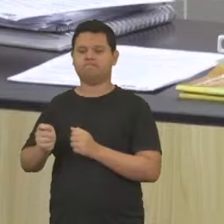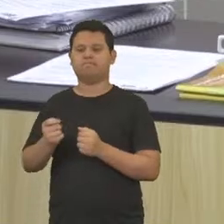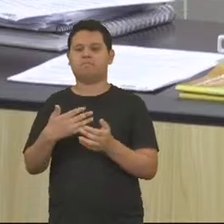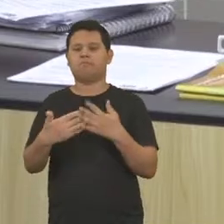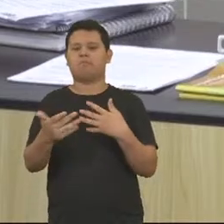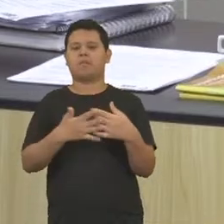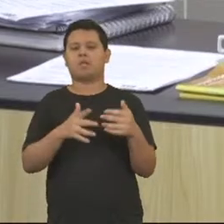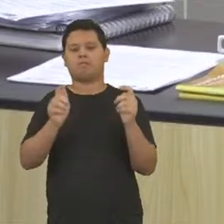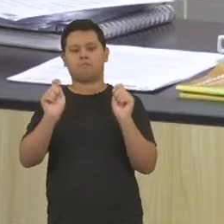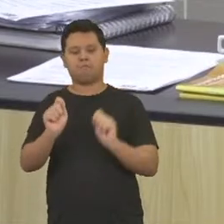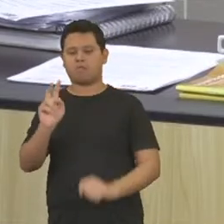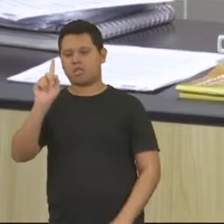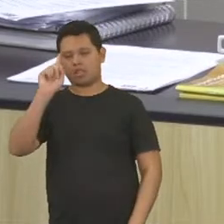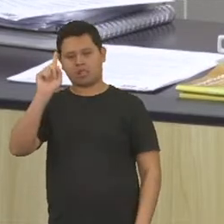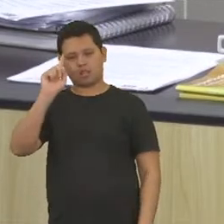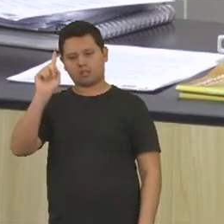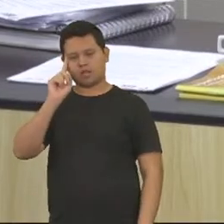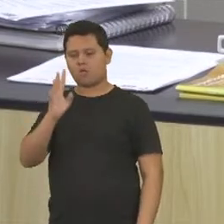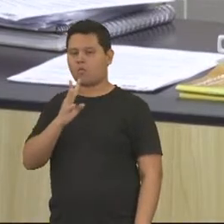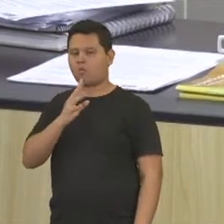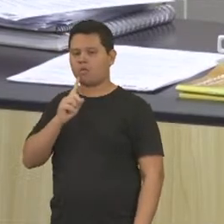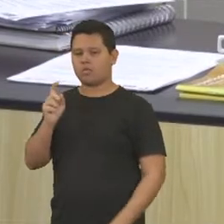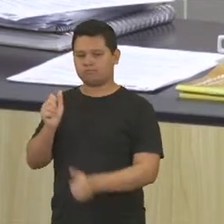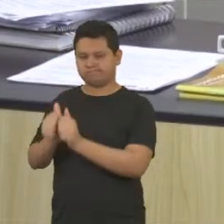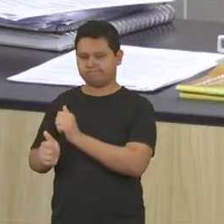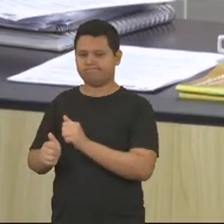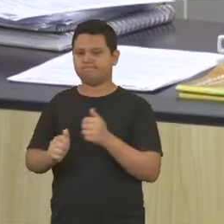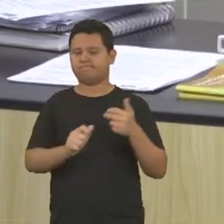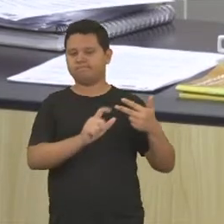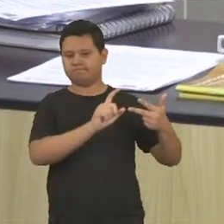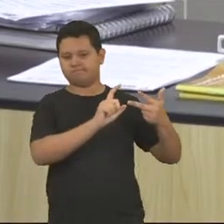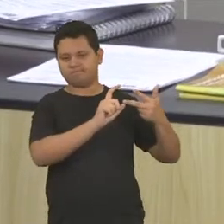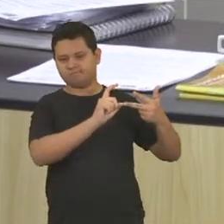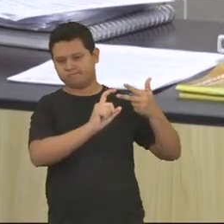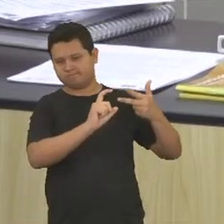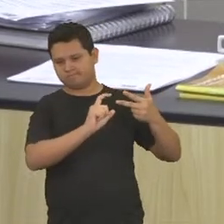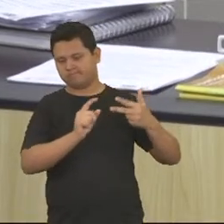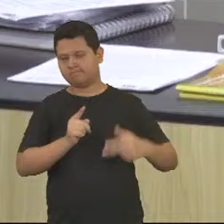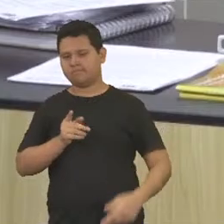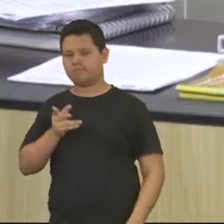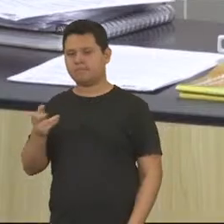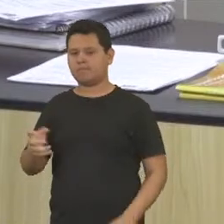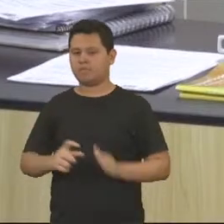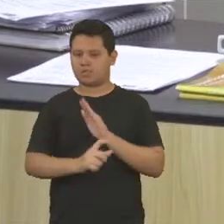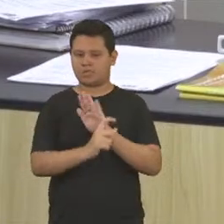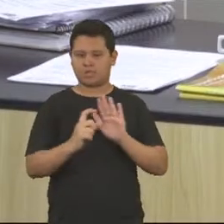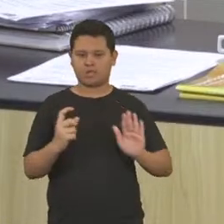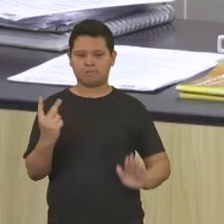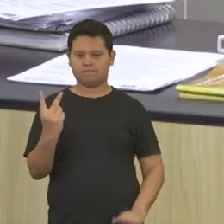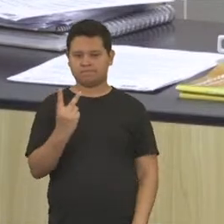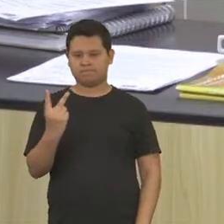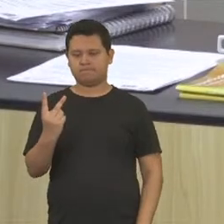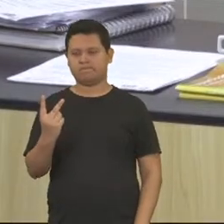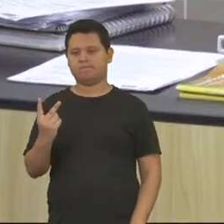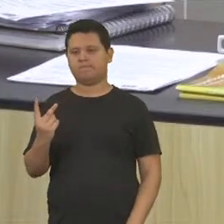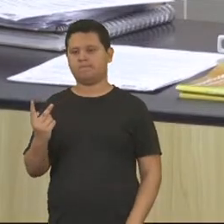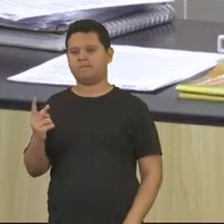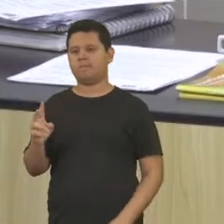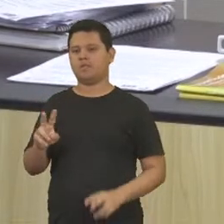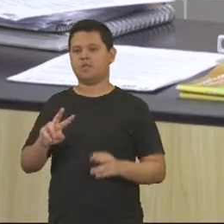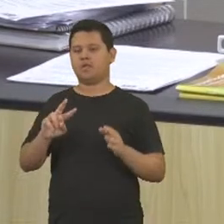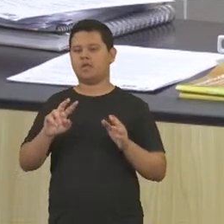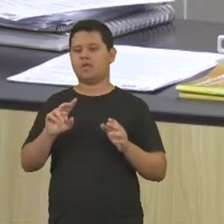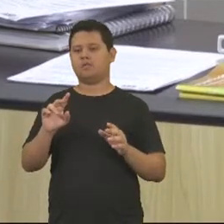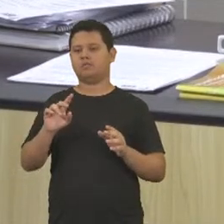físicas regularmente reconhecido como tal pelo poder público. Parágrafo 2º. A definição de